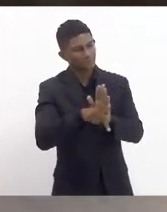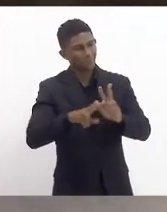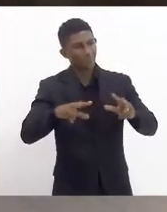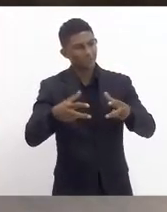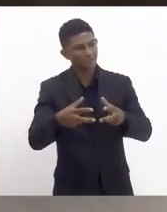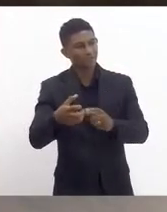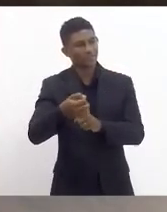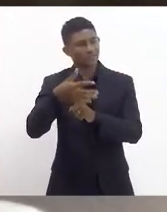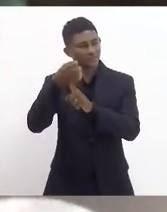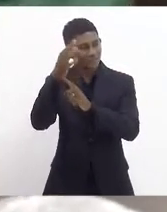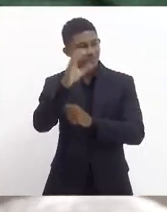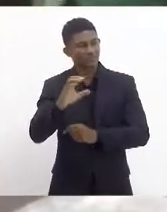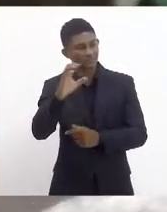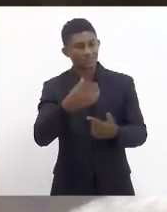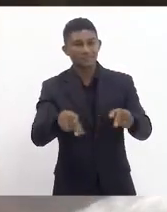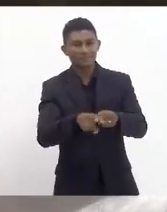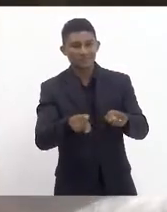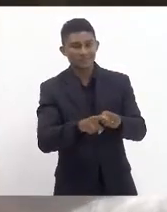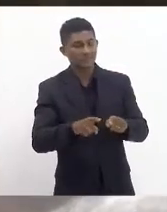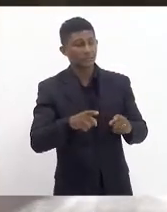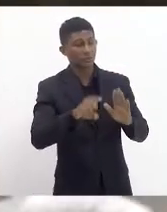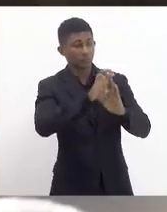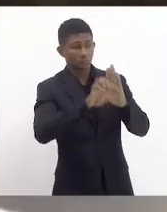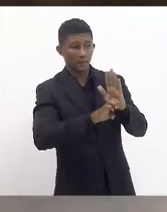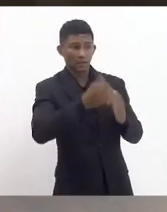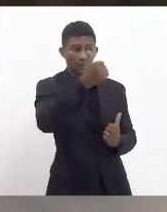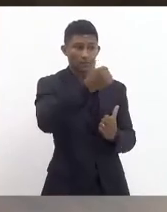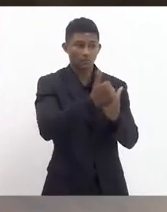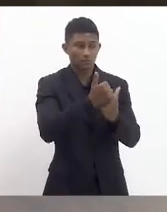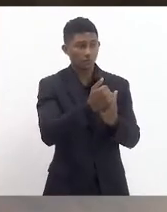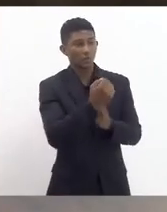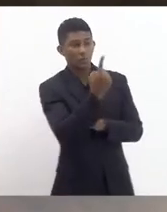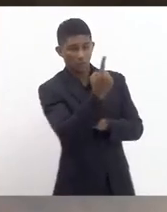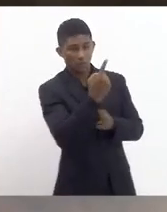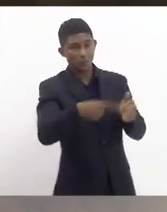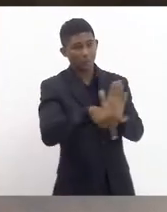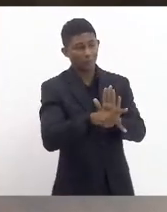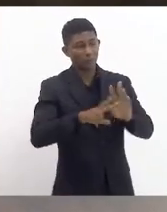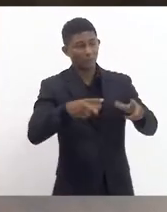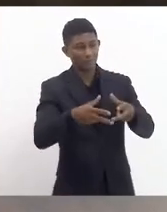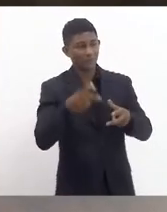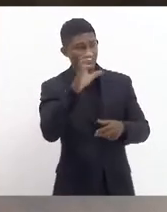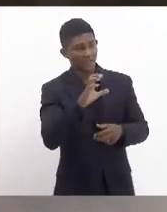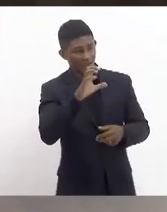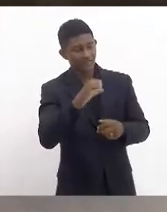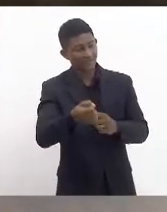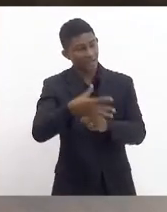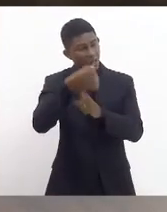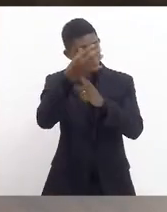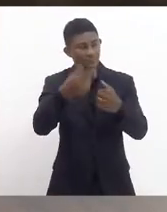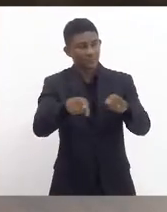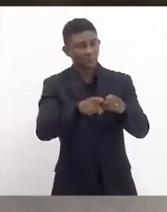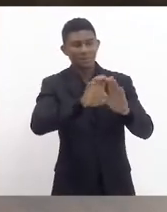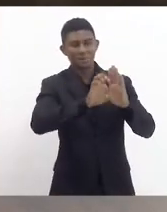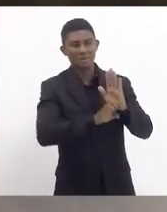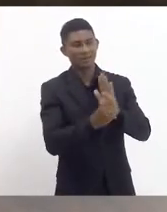Tecnologia, favorável com subemenda aglutinativa às emendas 1 da Comissão de Ciência e Tecnologia e emenda 1 de